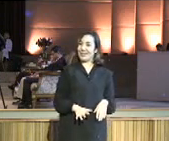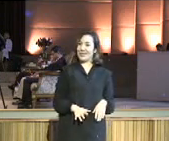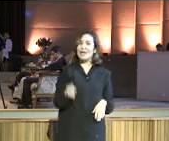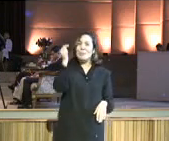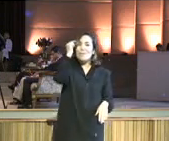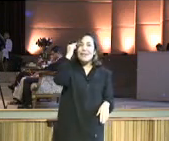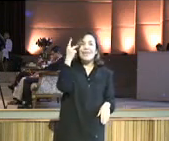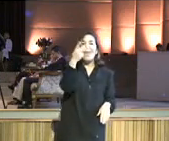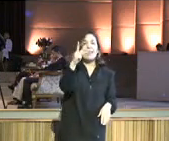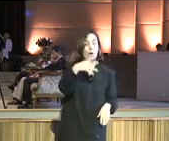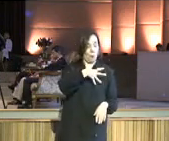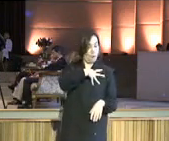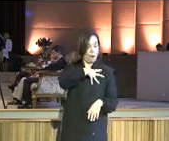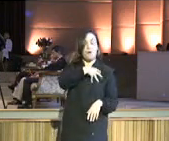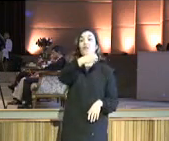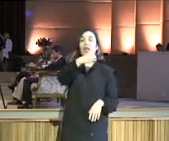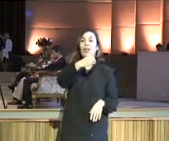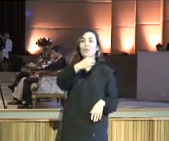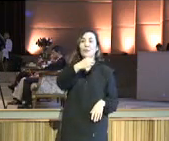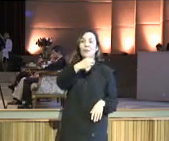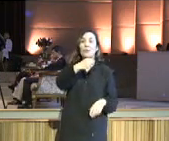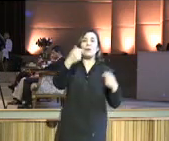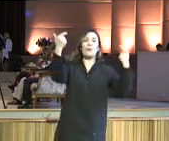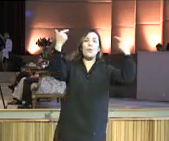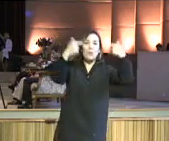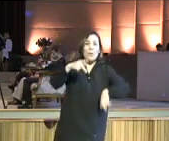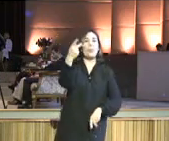filho fazendo essa jogada toda política?